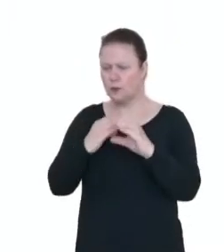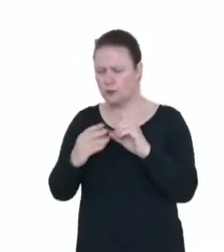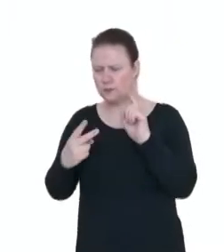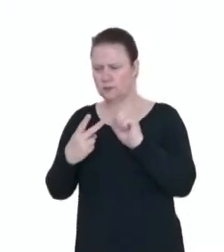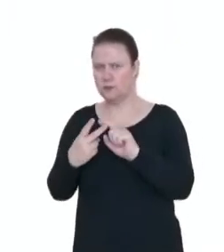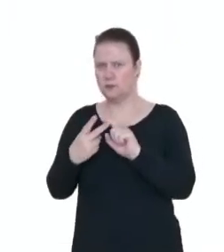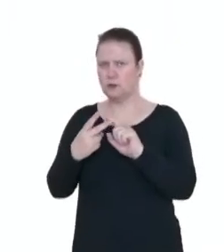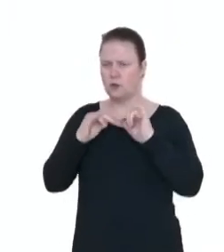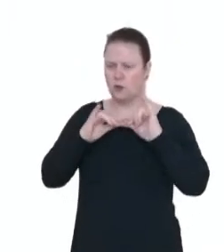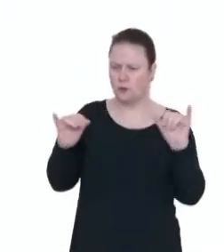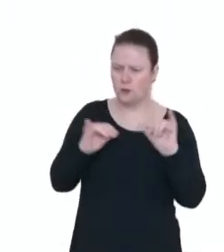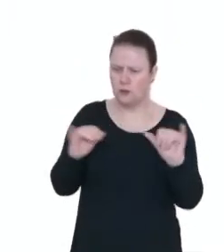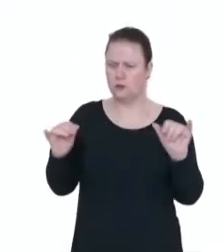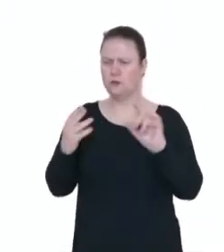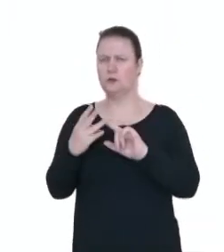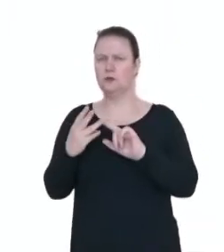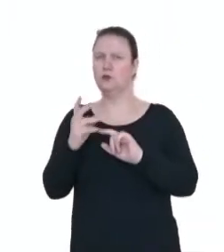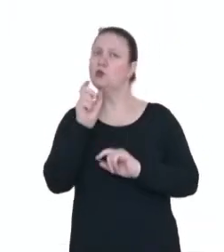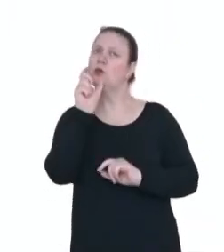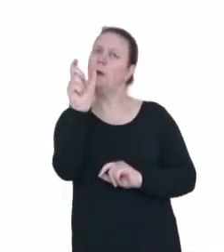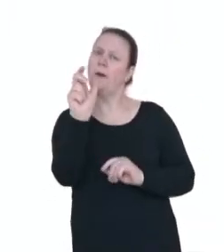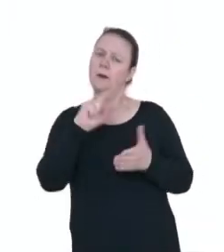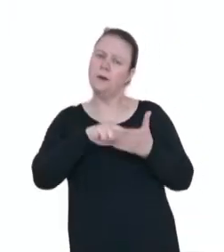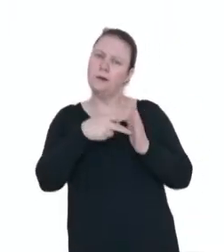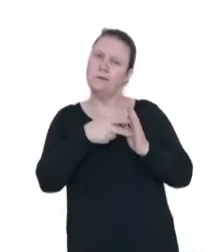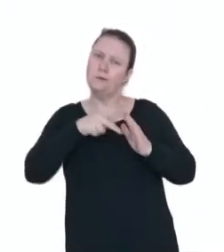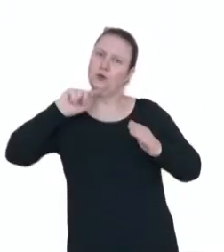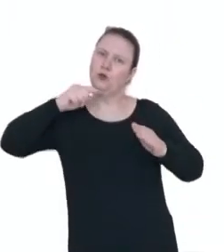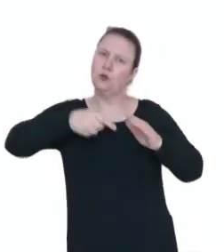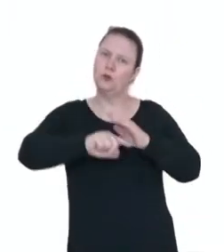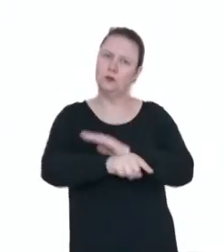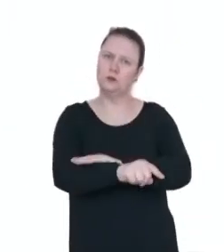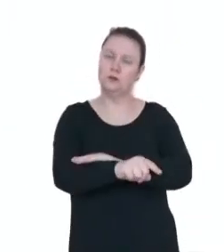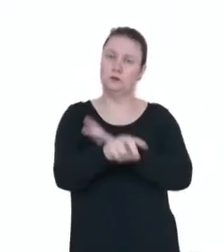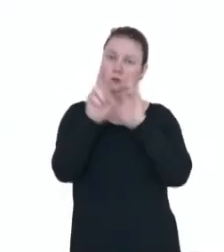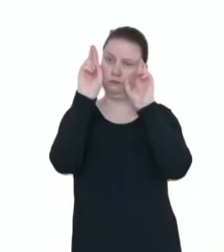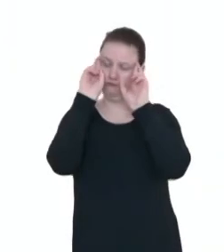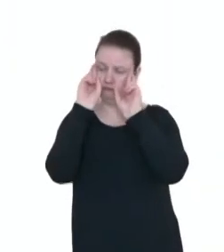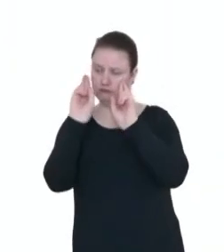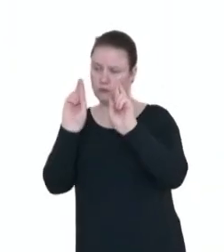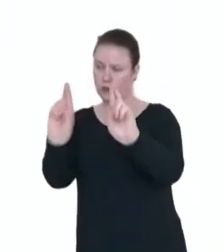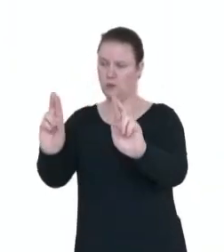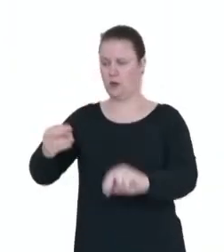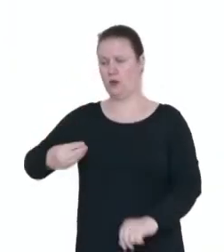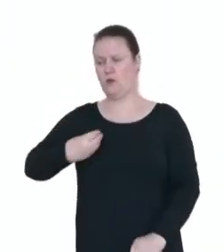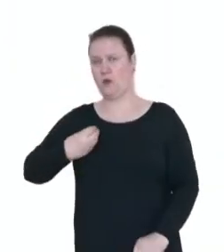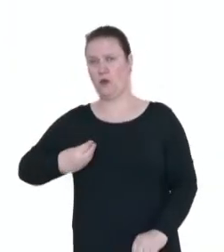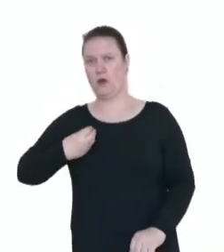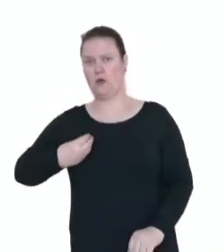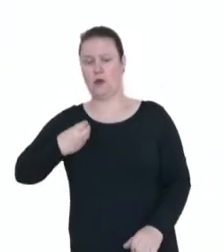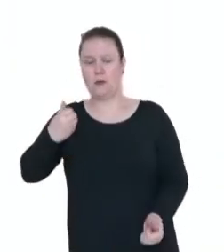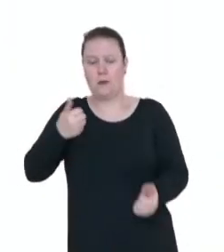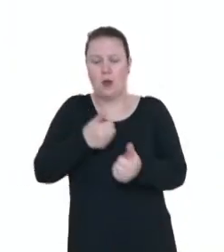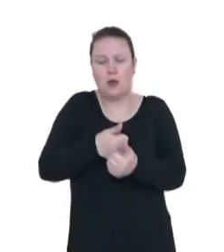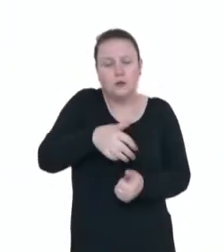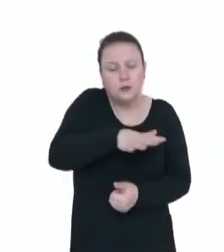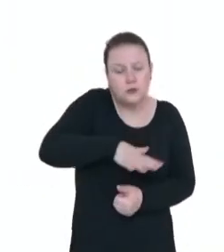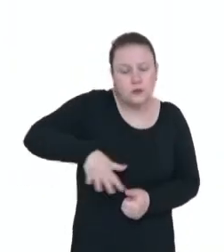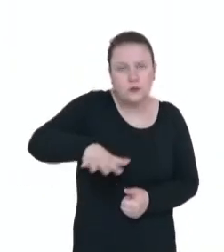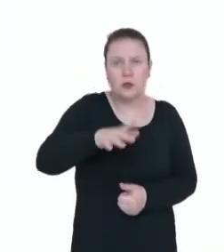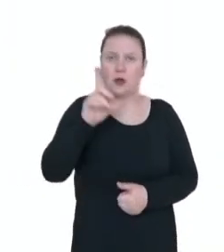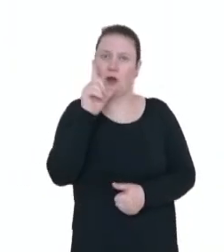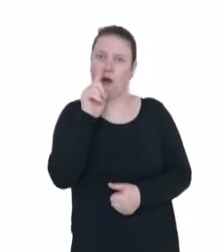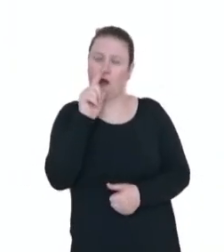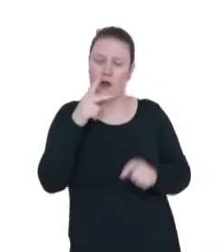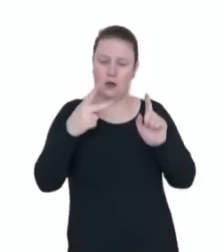informação e o sentido amplo das palavras. Dou mais respeito às que vivem de barriga no chão, tipo